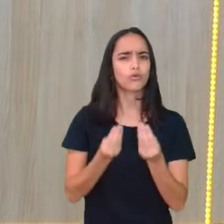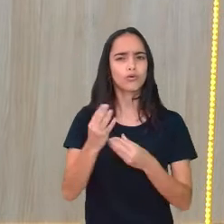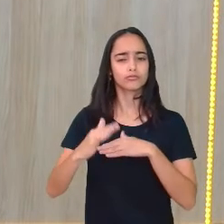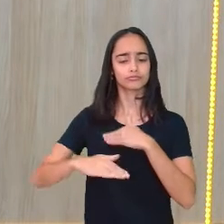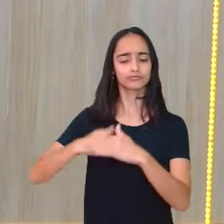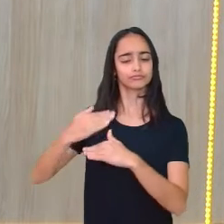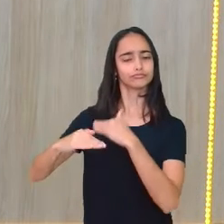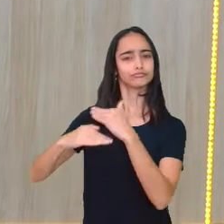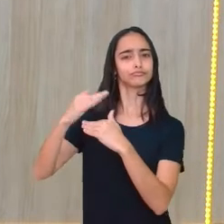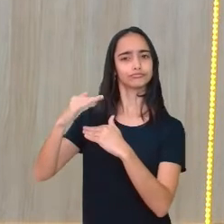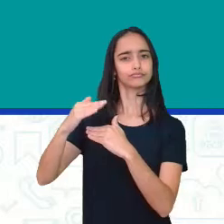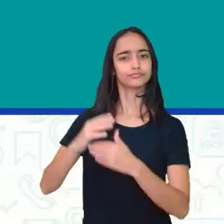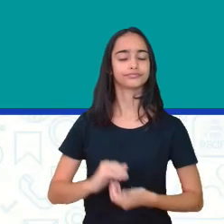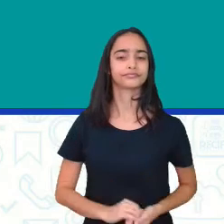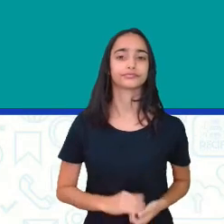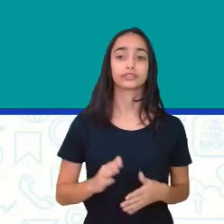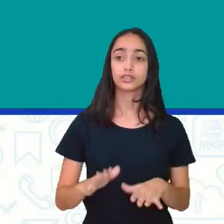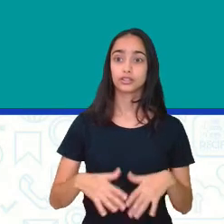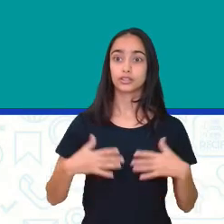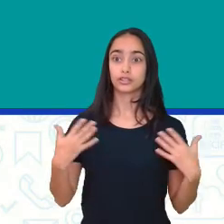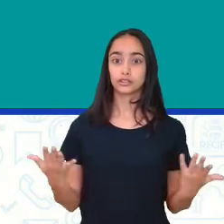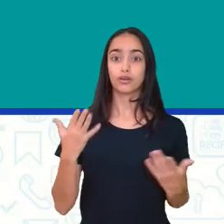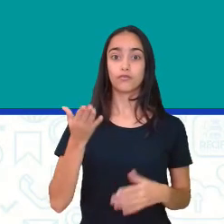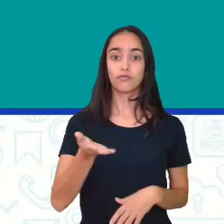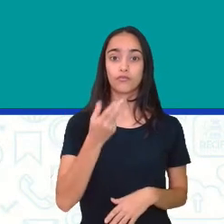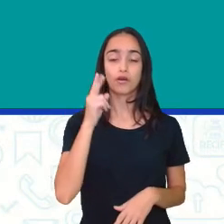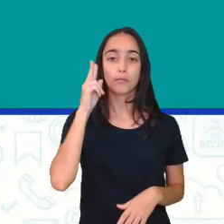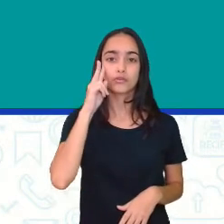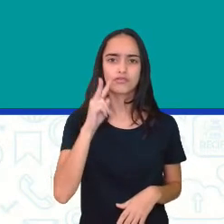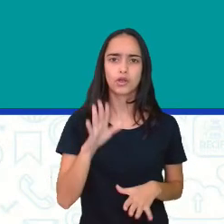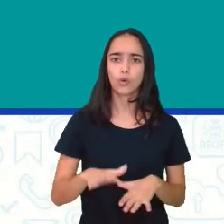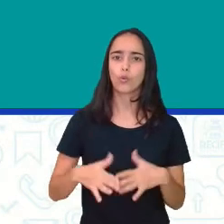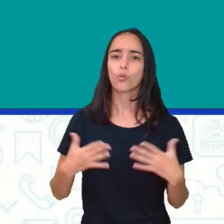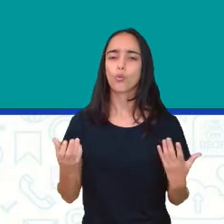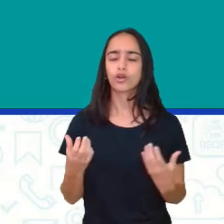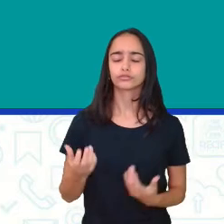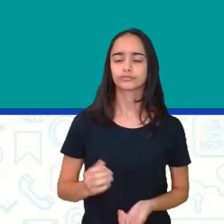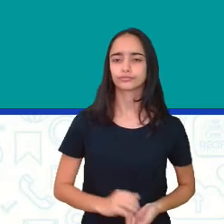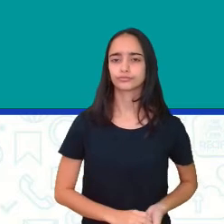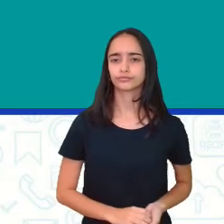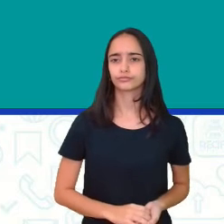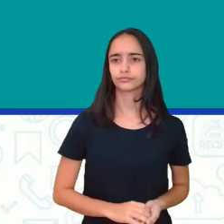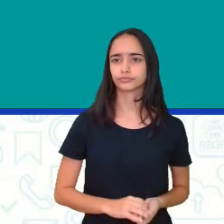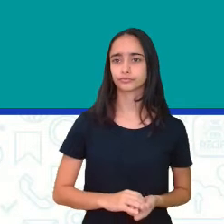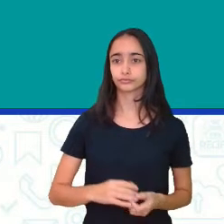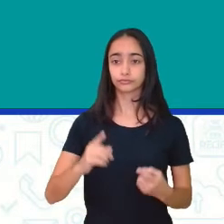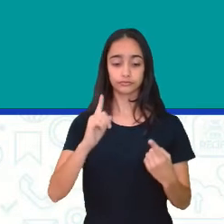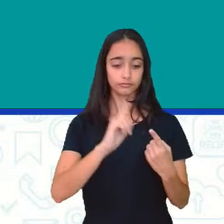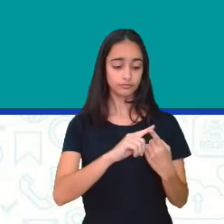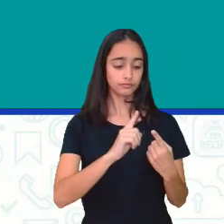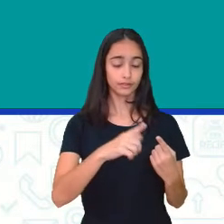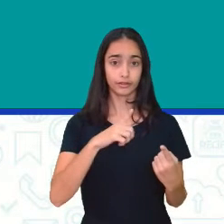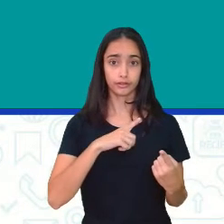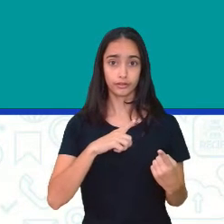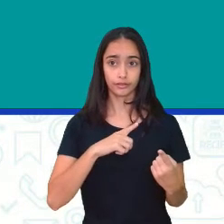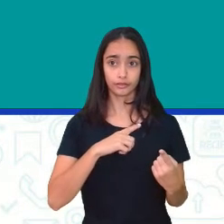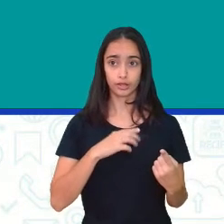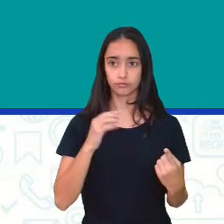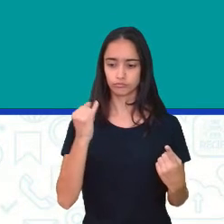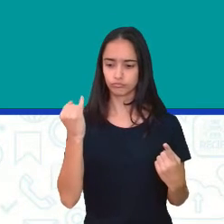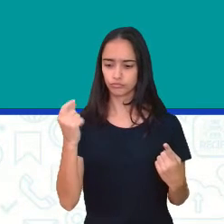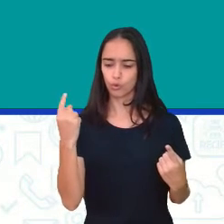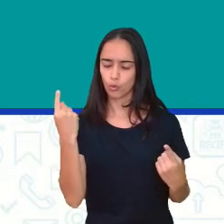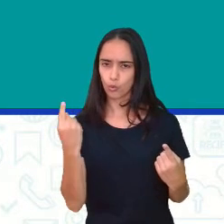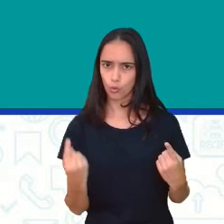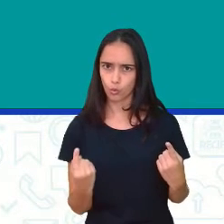processo. Então, ó, vamos lá ver quais são eles, né? Nós temos aí a individualidade